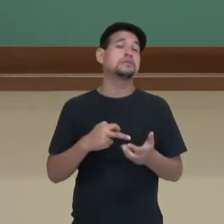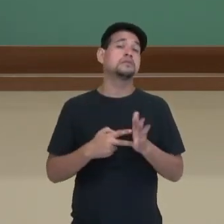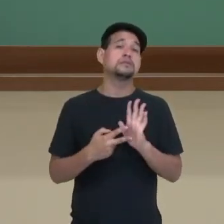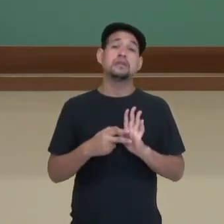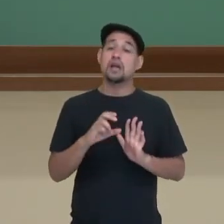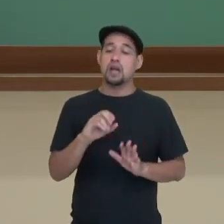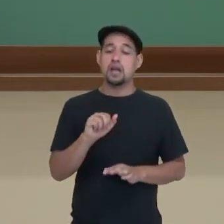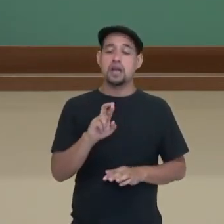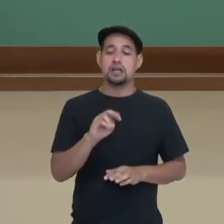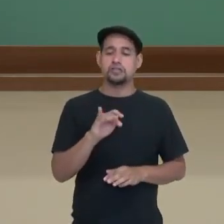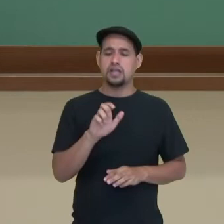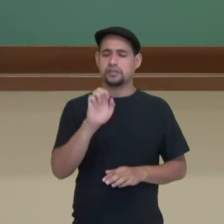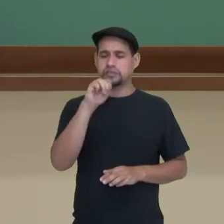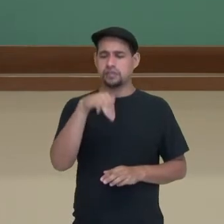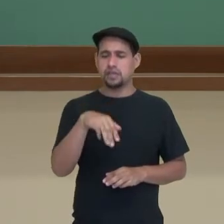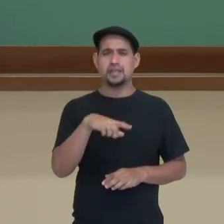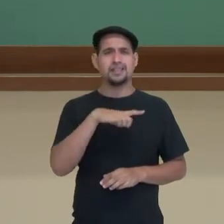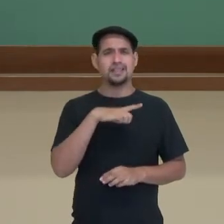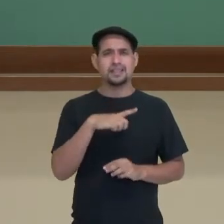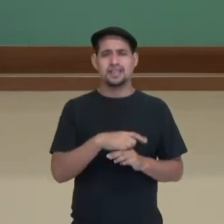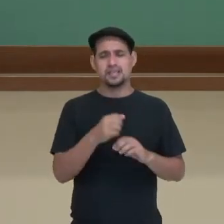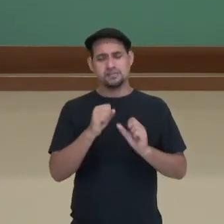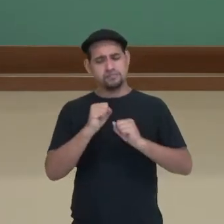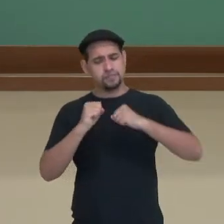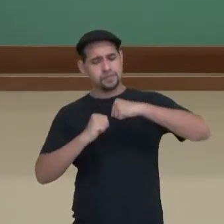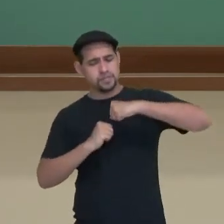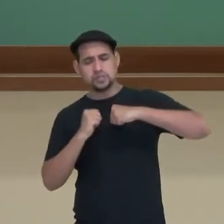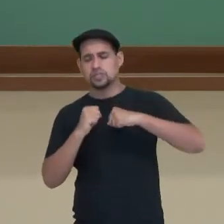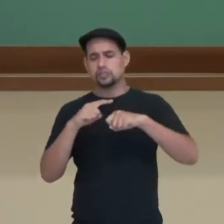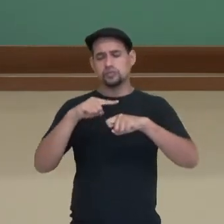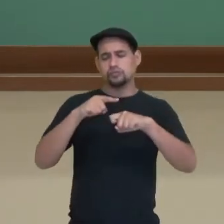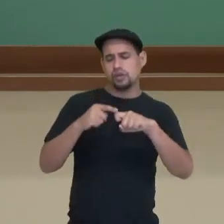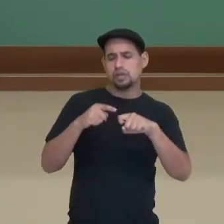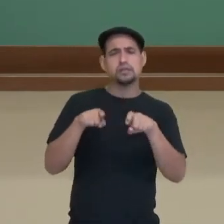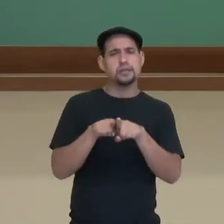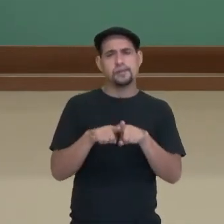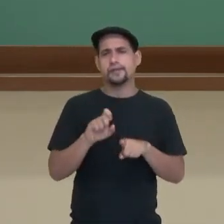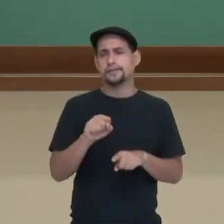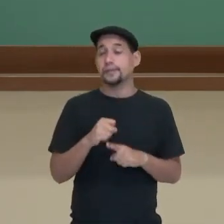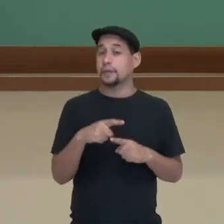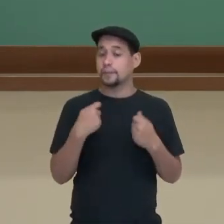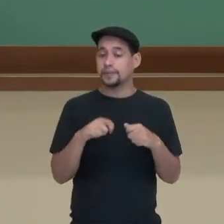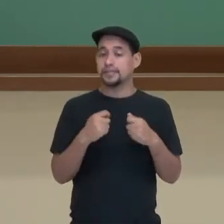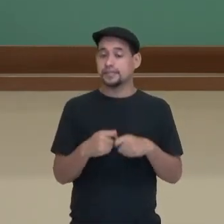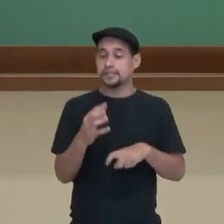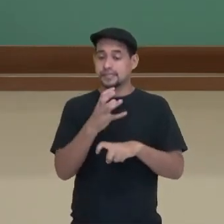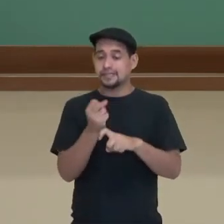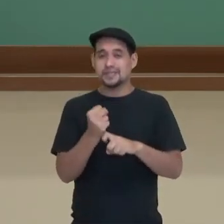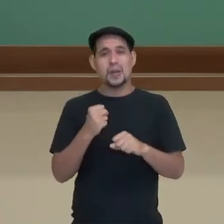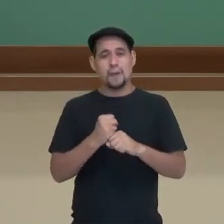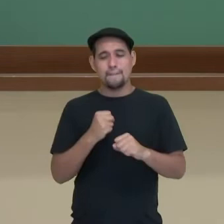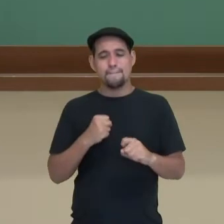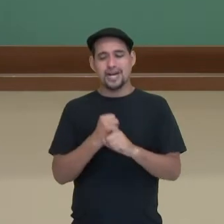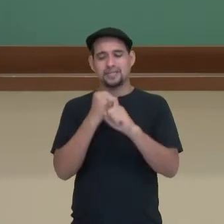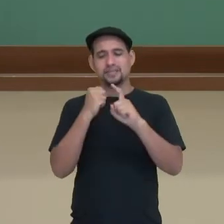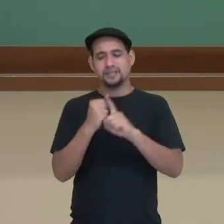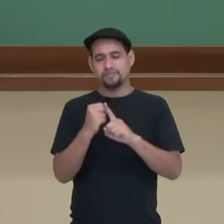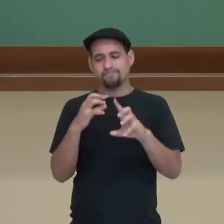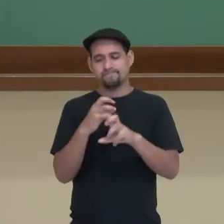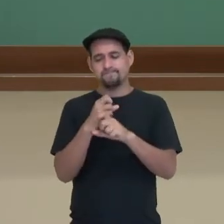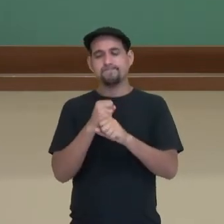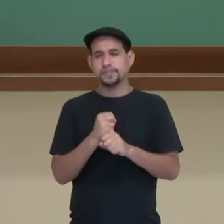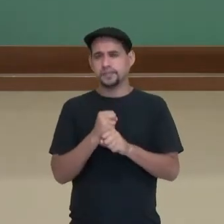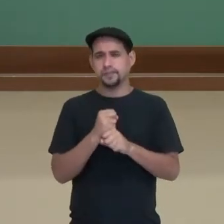Essa cartilagem que fica entre as vértebras, que fica lá no joelho, né? Porque ele precisa absorver muito impacto, então ele tem muito